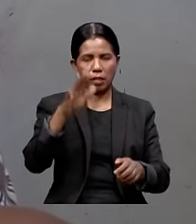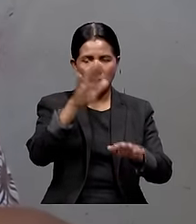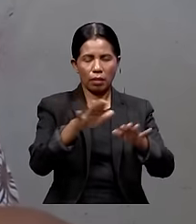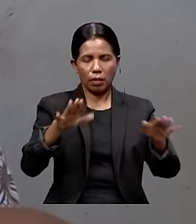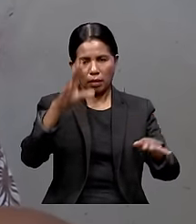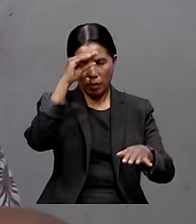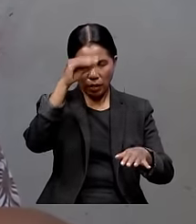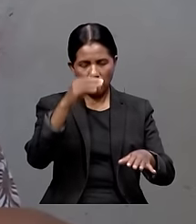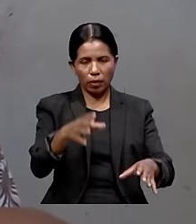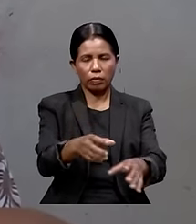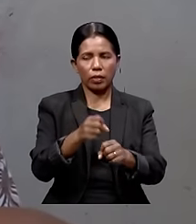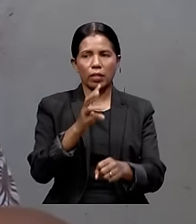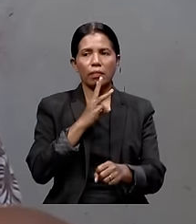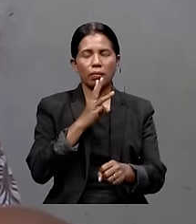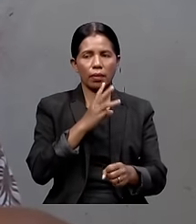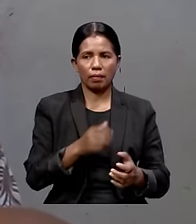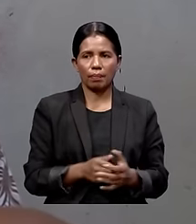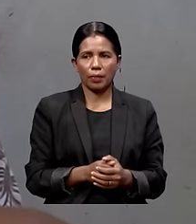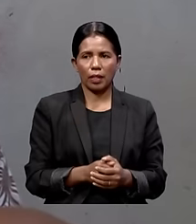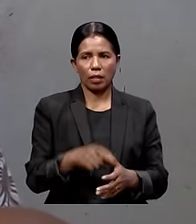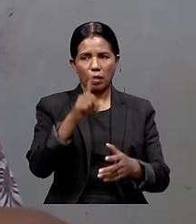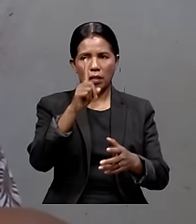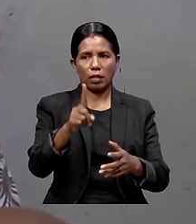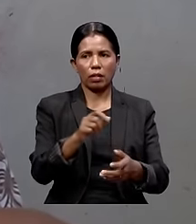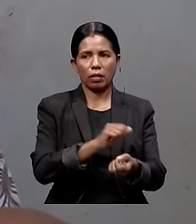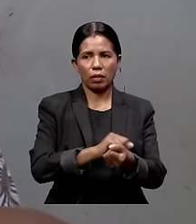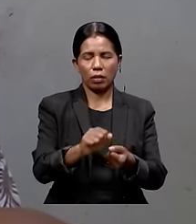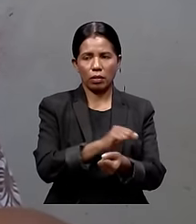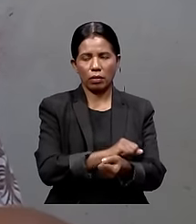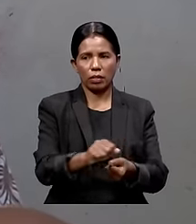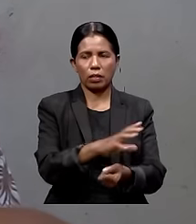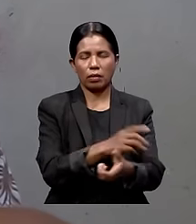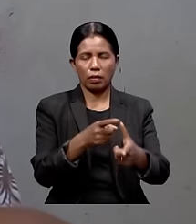ni ane hanu ngafe to mak ni ni Ida ni mah kose ni tur kose,